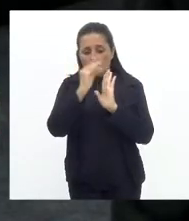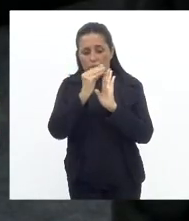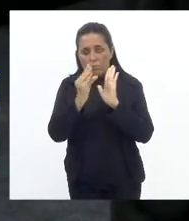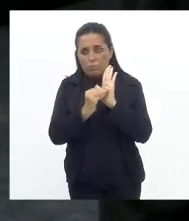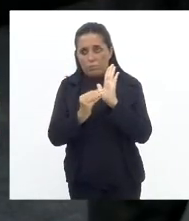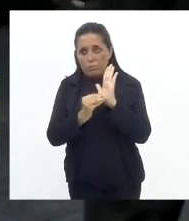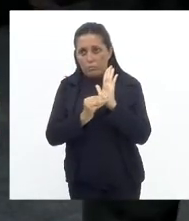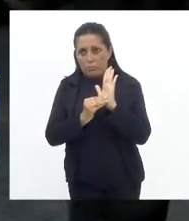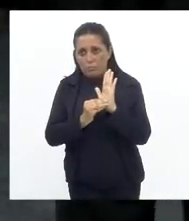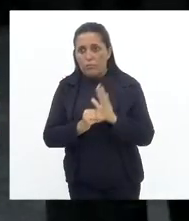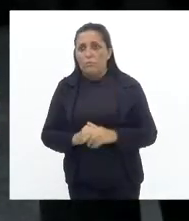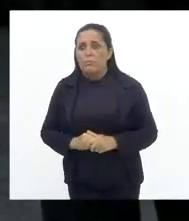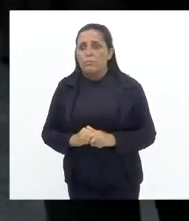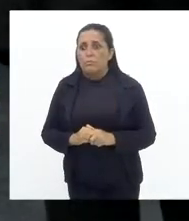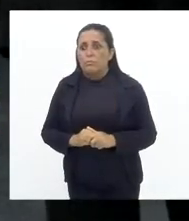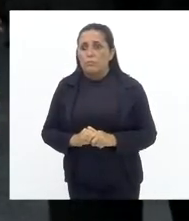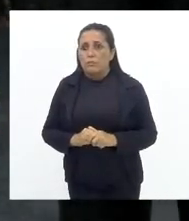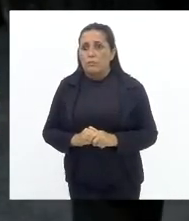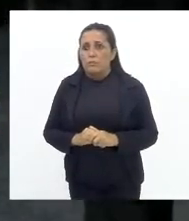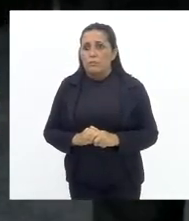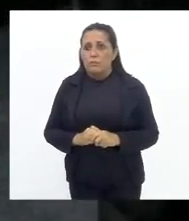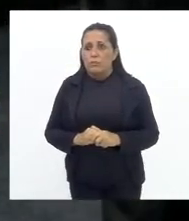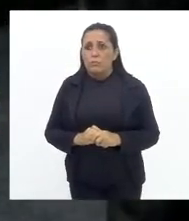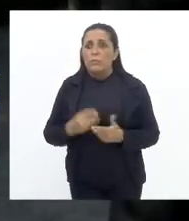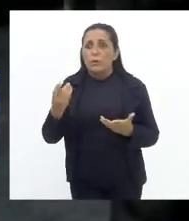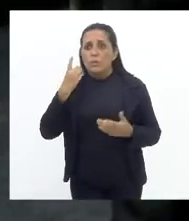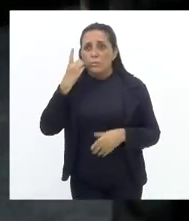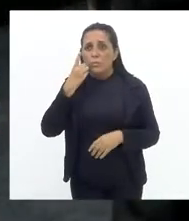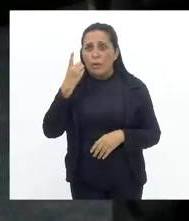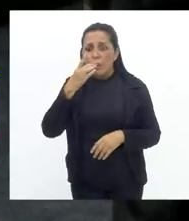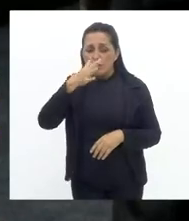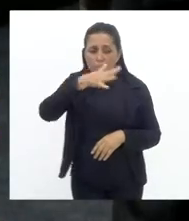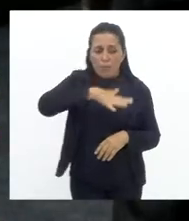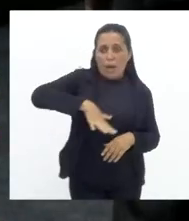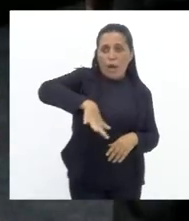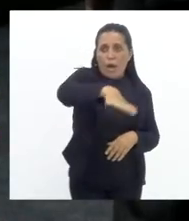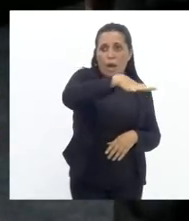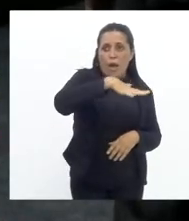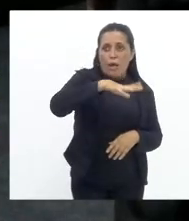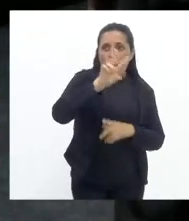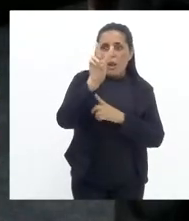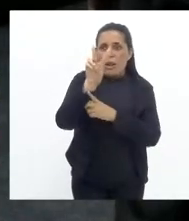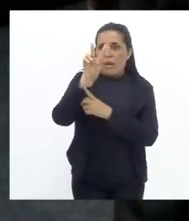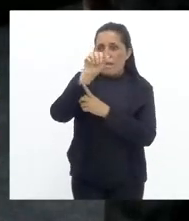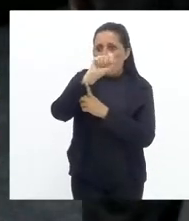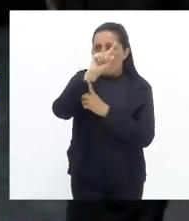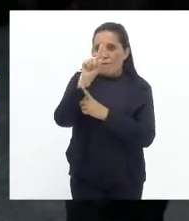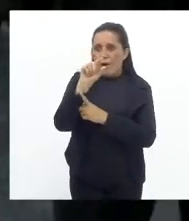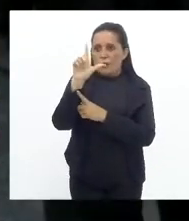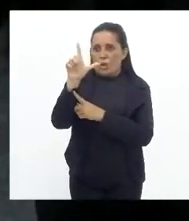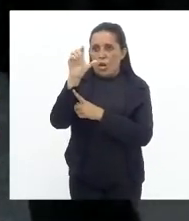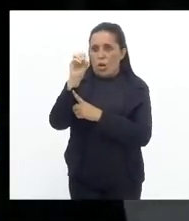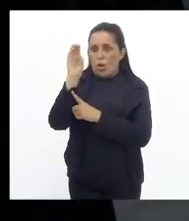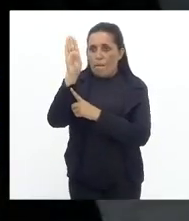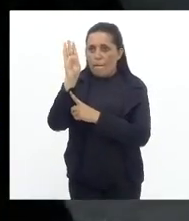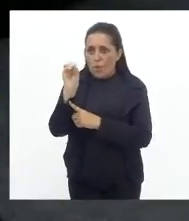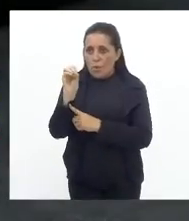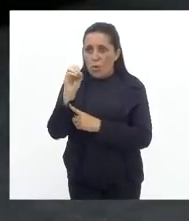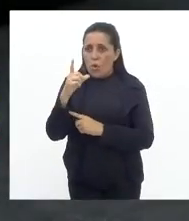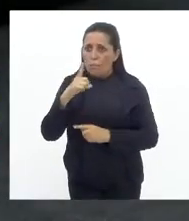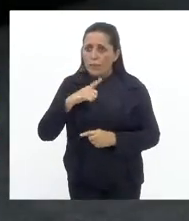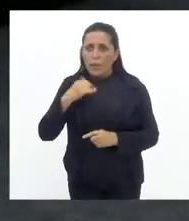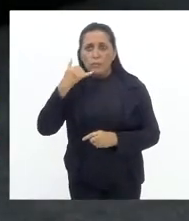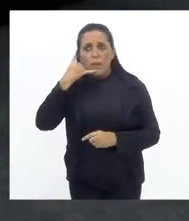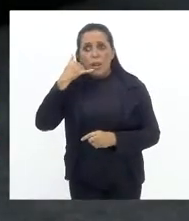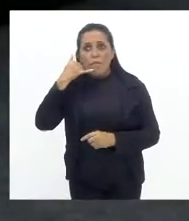um testemunho E aí Deputado Rodrigo Marinho toda minha área Vaz Lobo temos eu eu tenho um